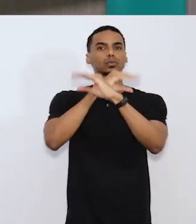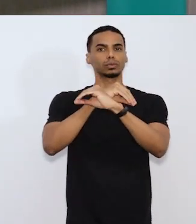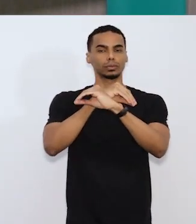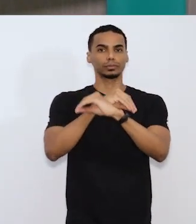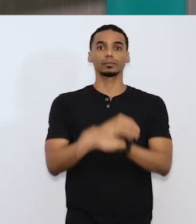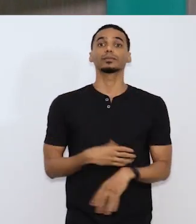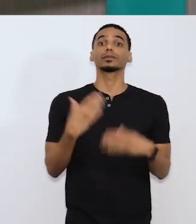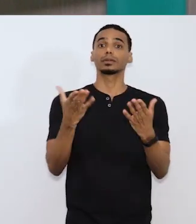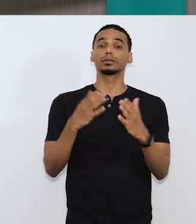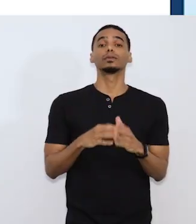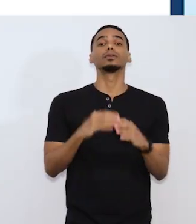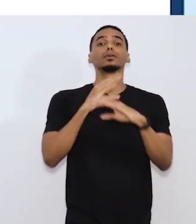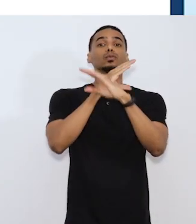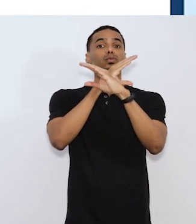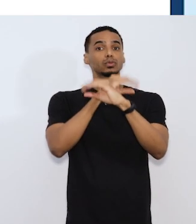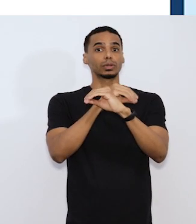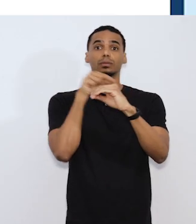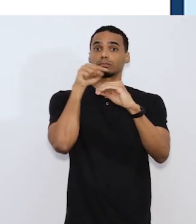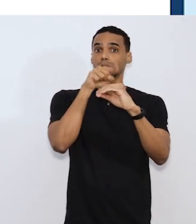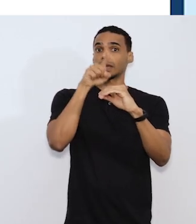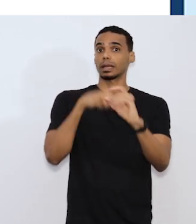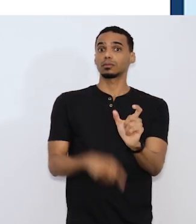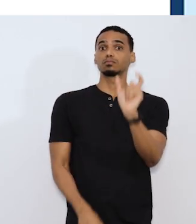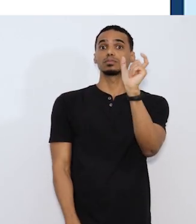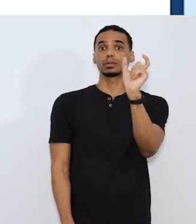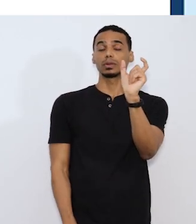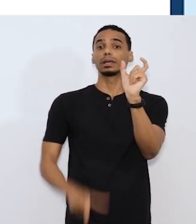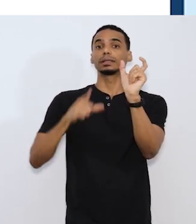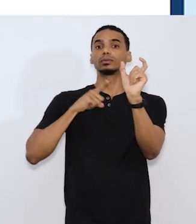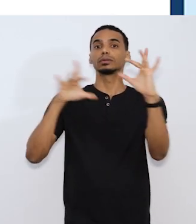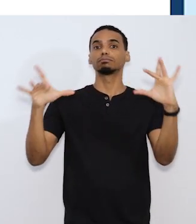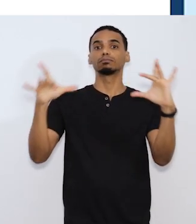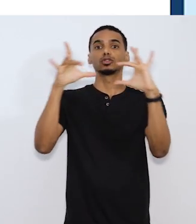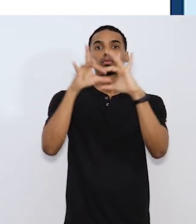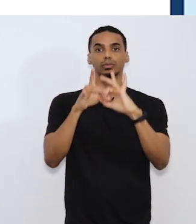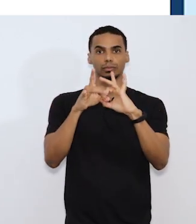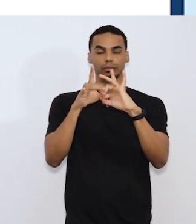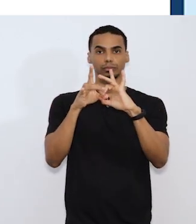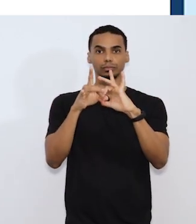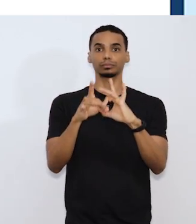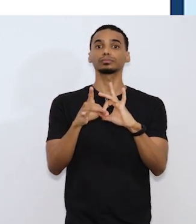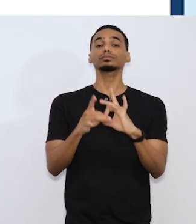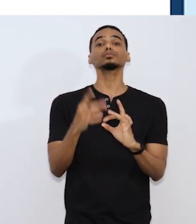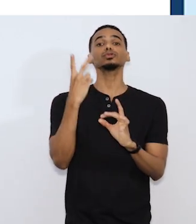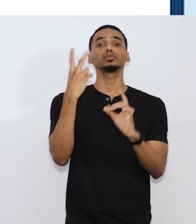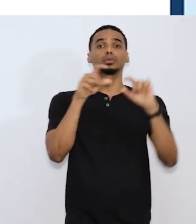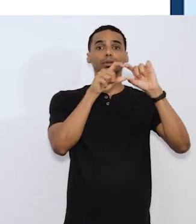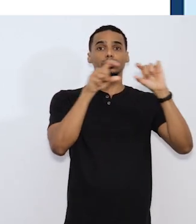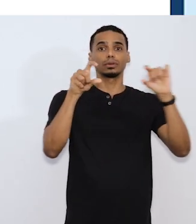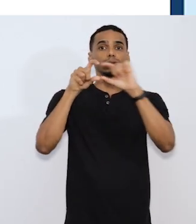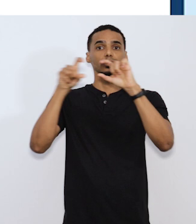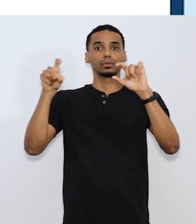conjunção. Conjunção é uma palavra que estabelece uma conexão entre duas